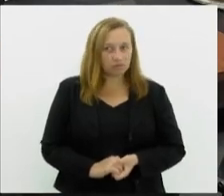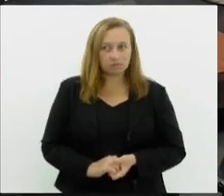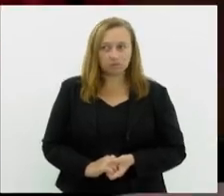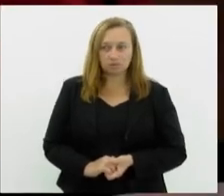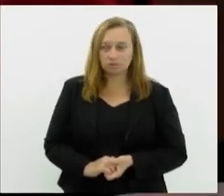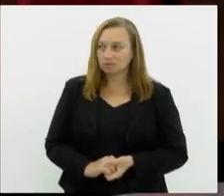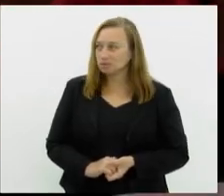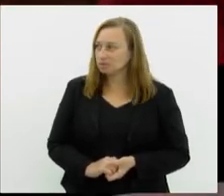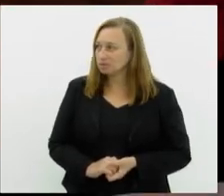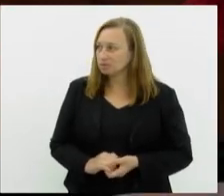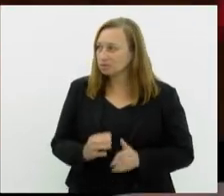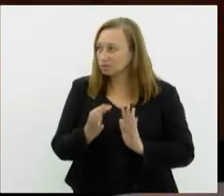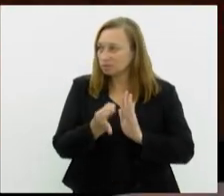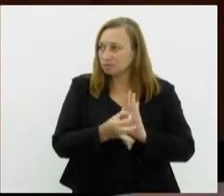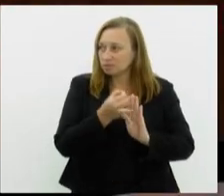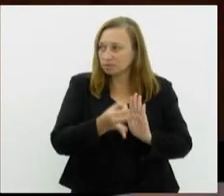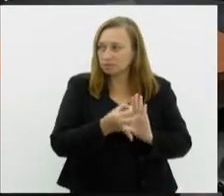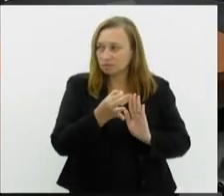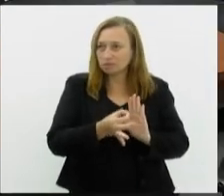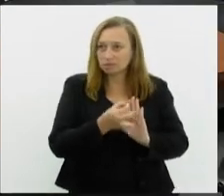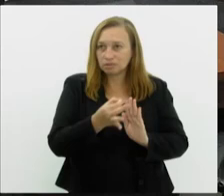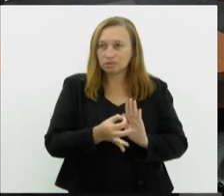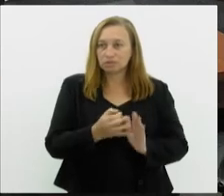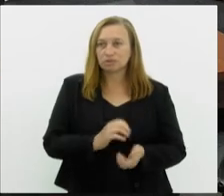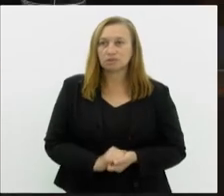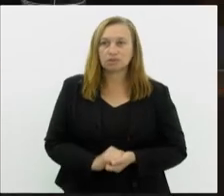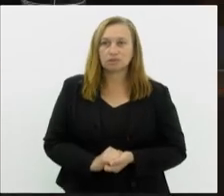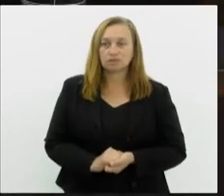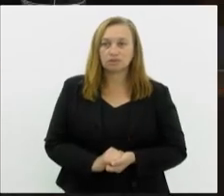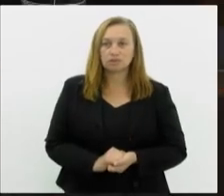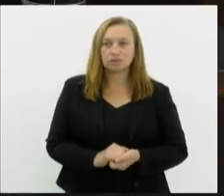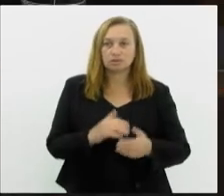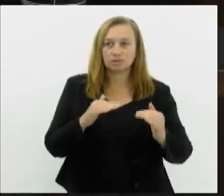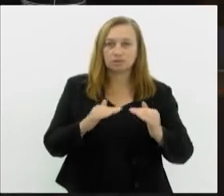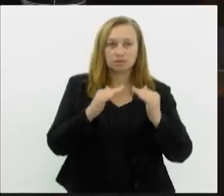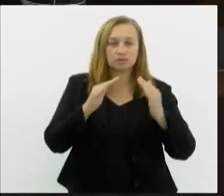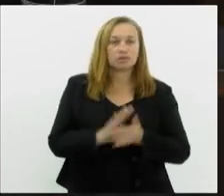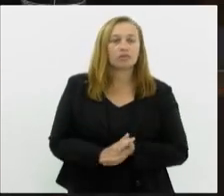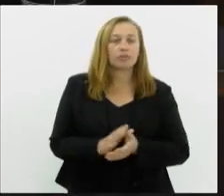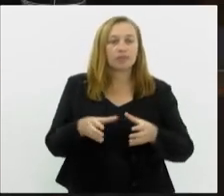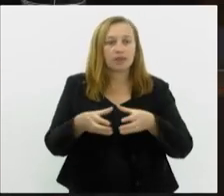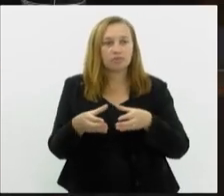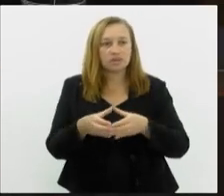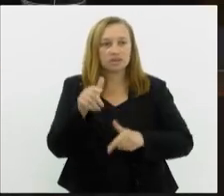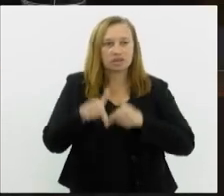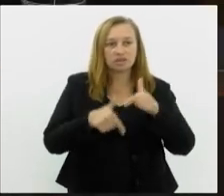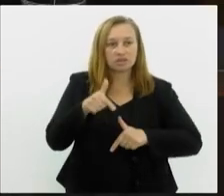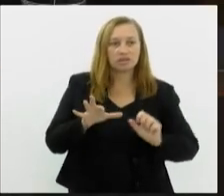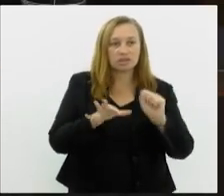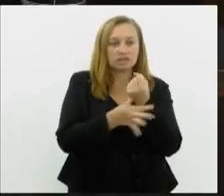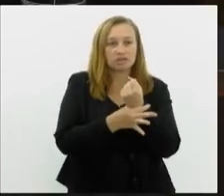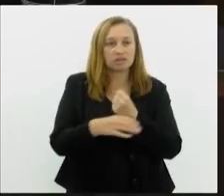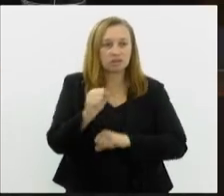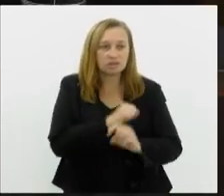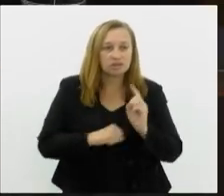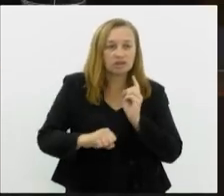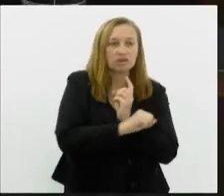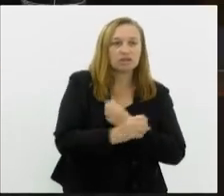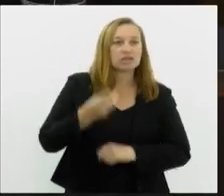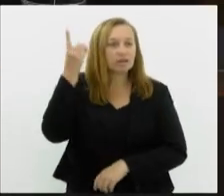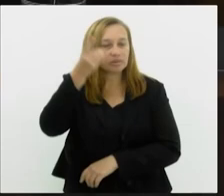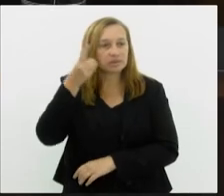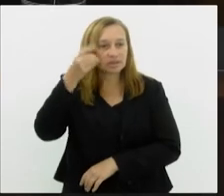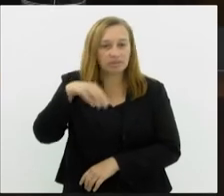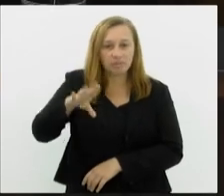O parecer é pela constitucionalidade, senhor presidente. Pela Comissão de Trabalho, Legislação Social, Seguridade Social, deputado